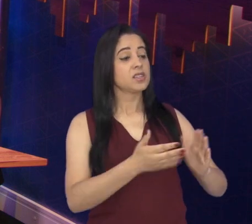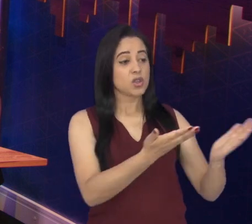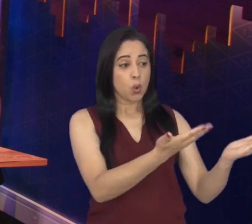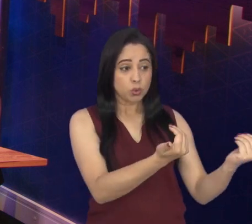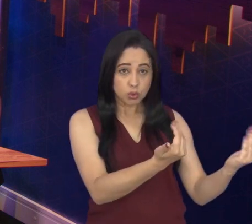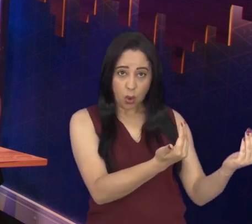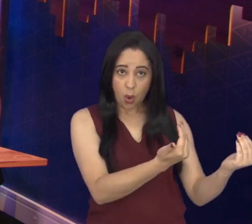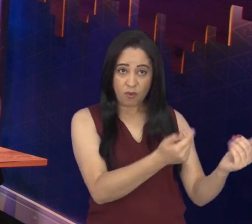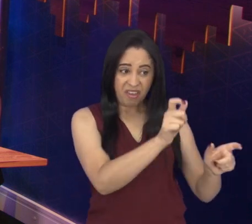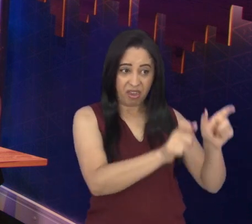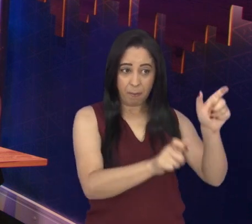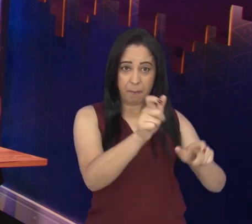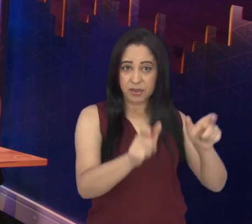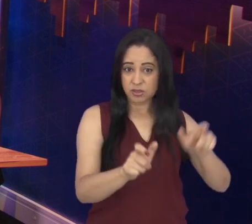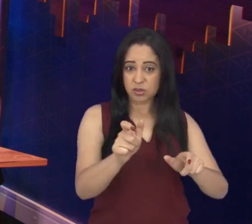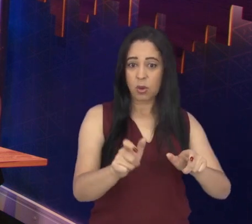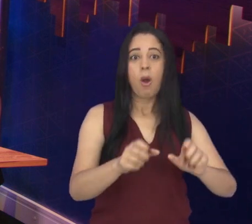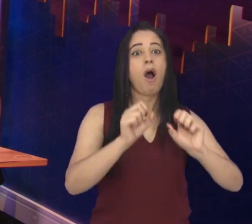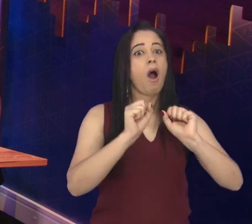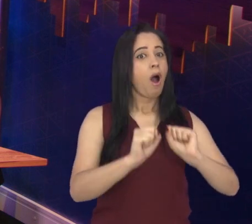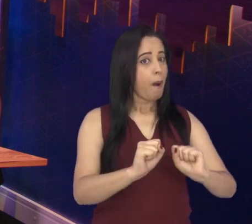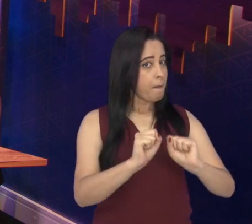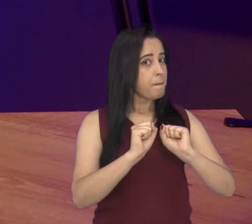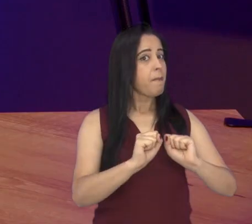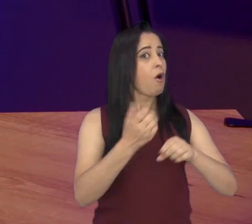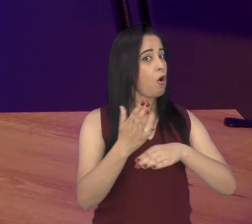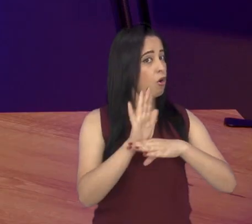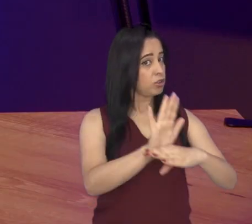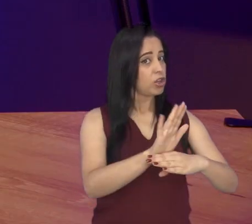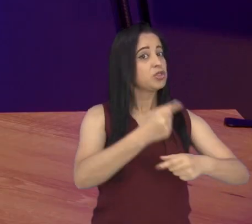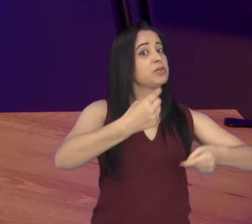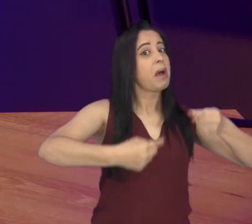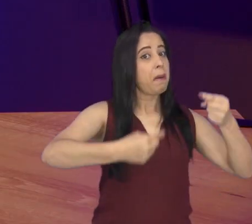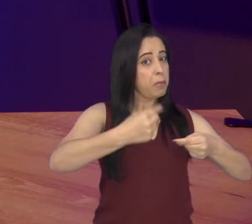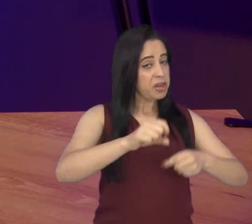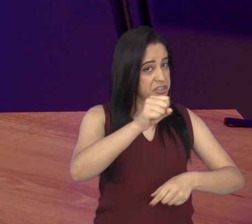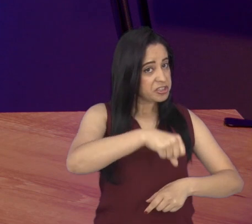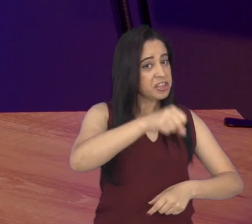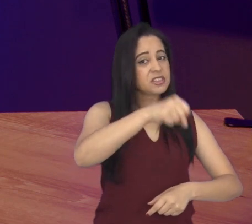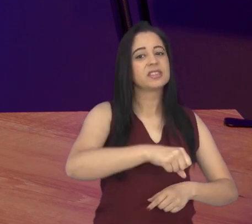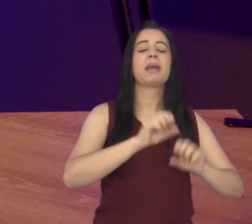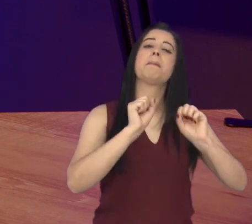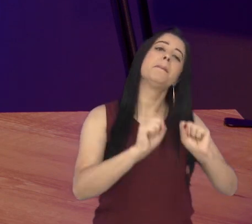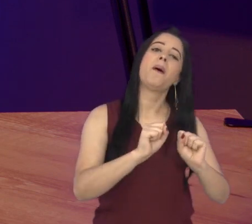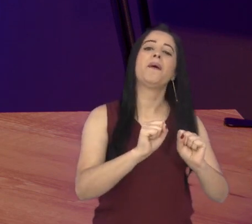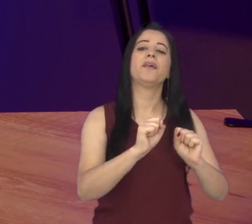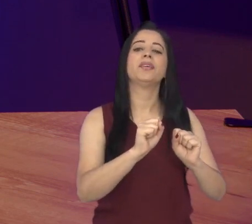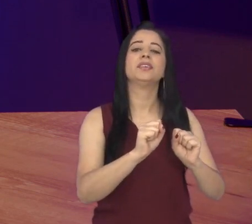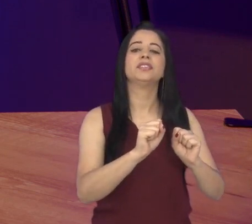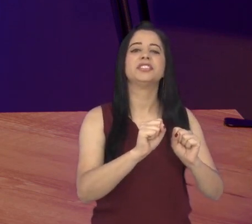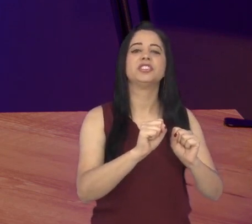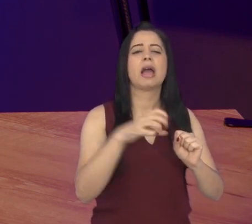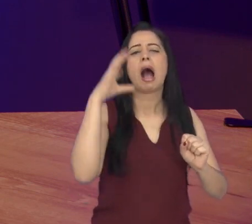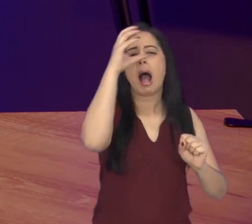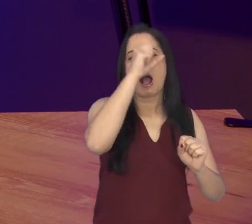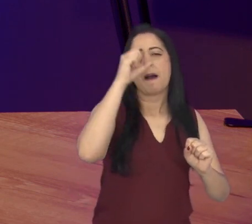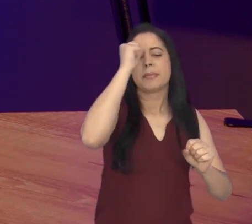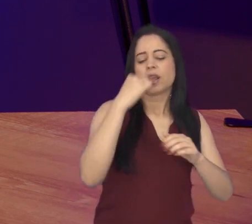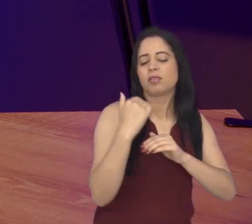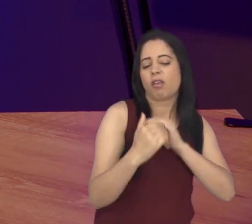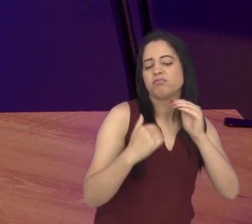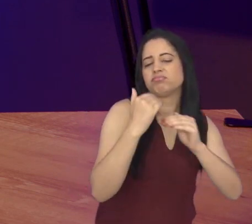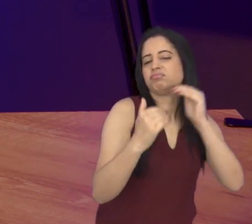né, que precisa. Mas a juventude muitas vezes, né, pode trazer um frescor aí também, né, Samuel? Pra caramba. A gente pode